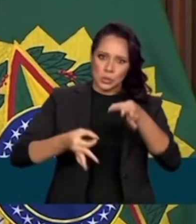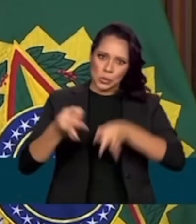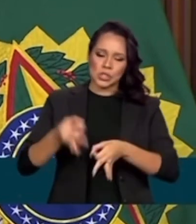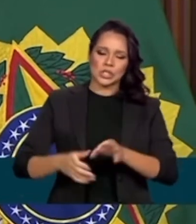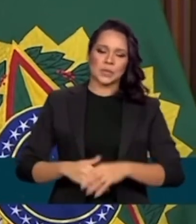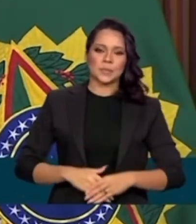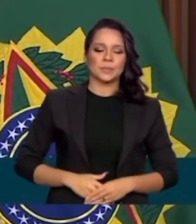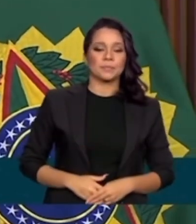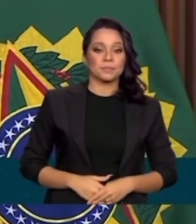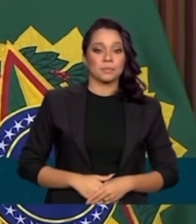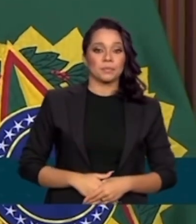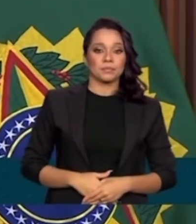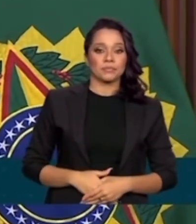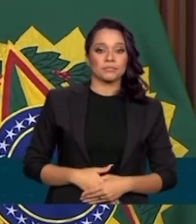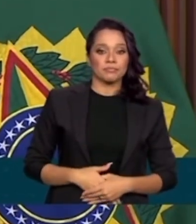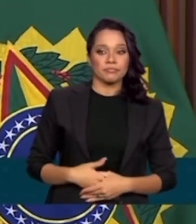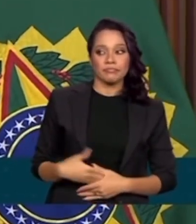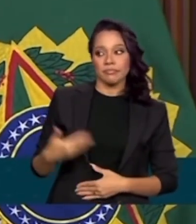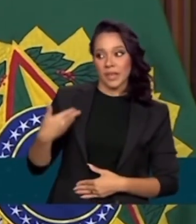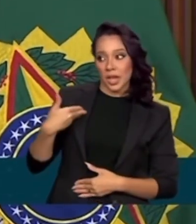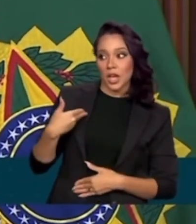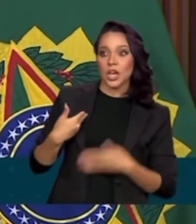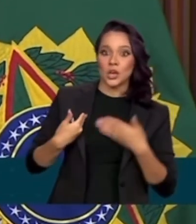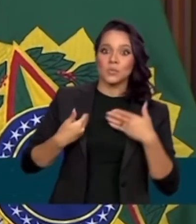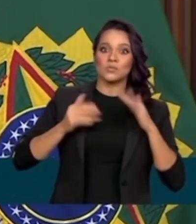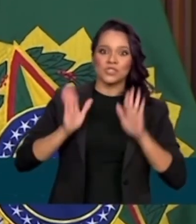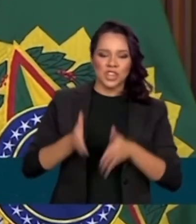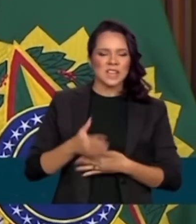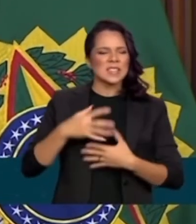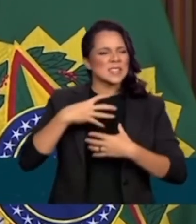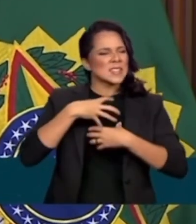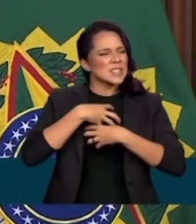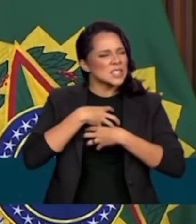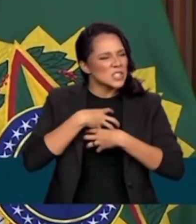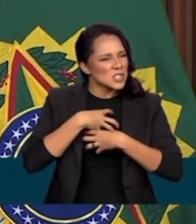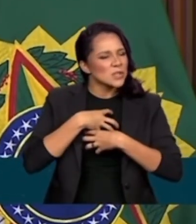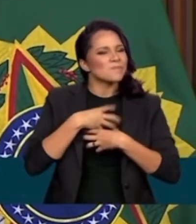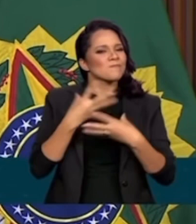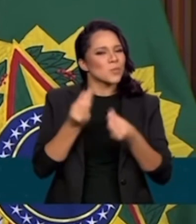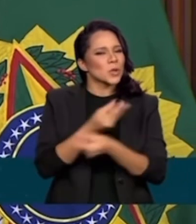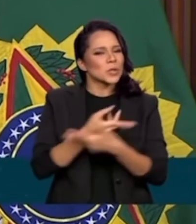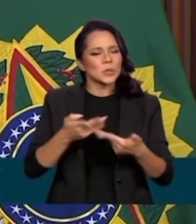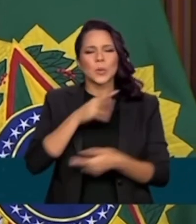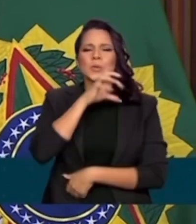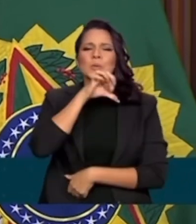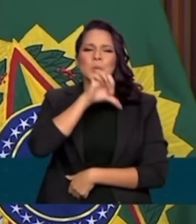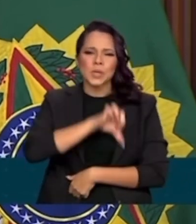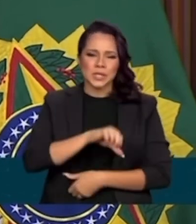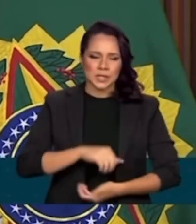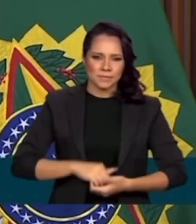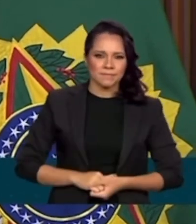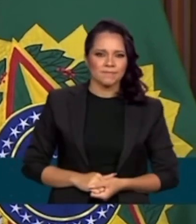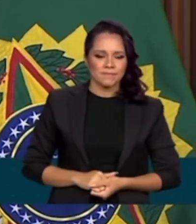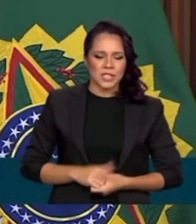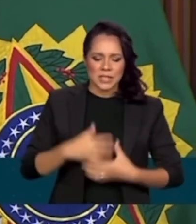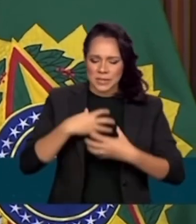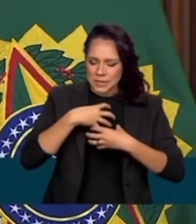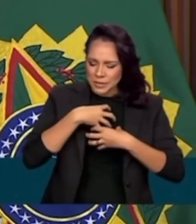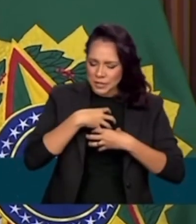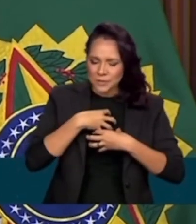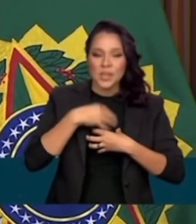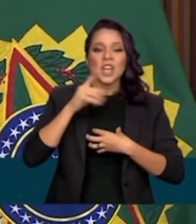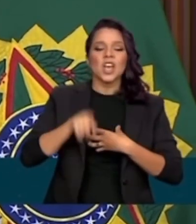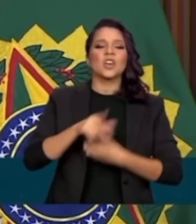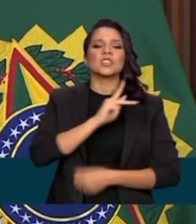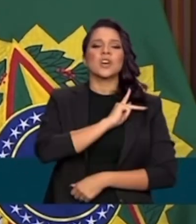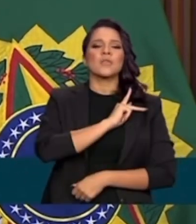justiça. Eu já carreguei na pele muitas coisas ruins. Eu já presidi